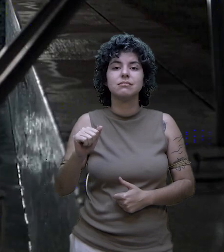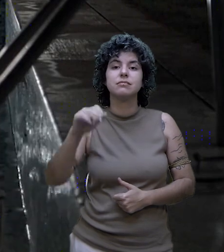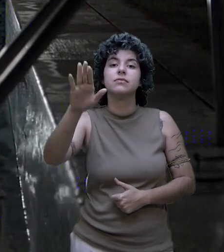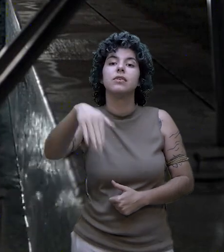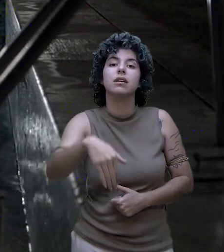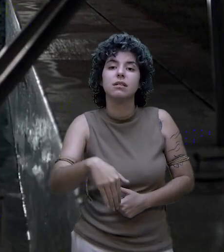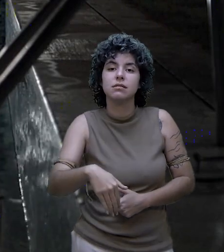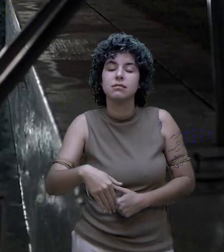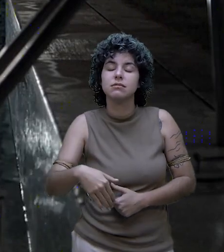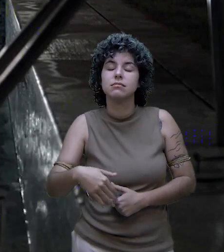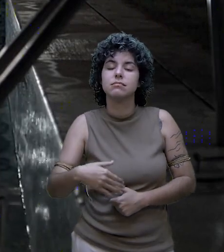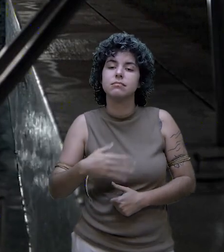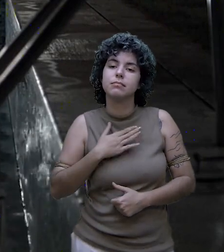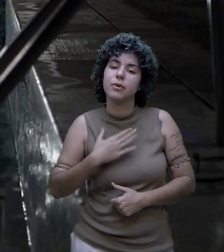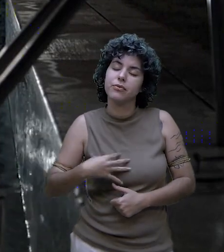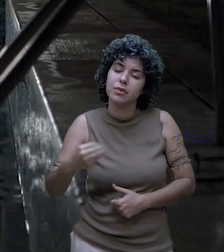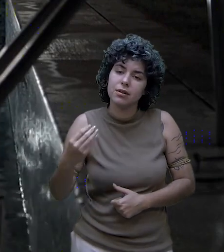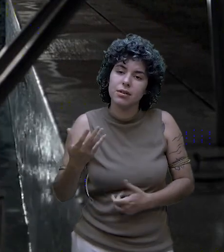Filha.